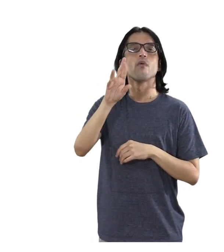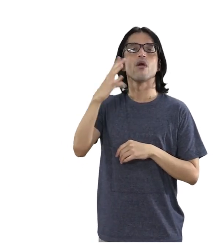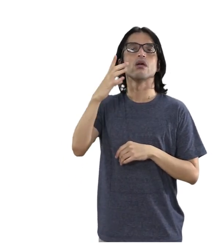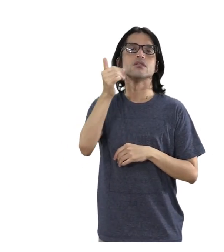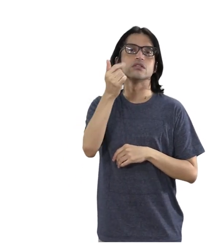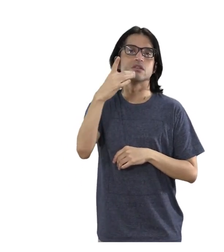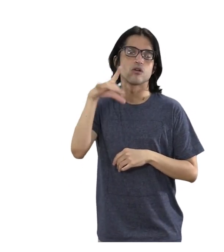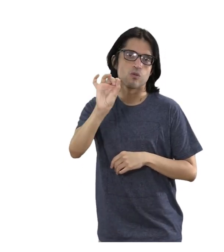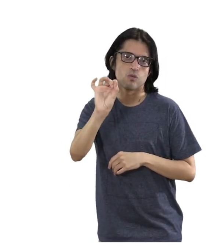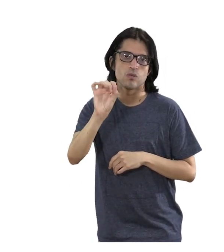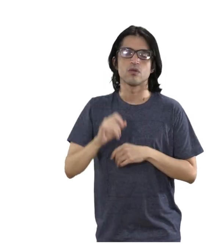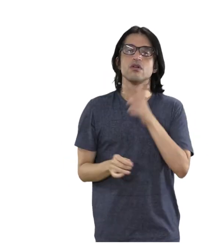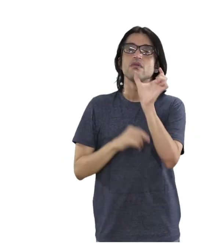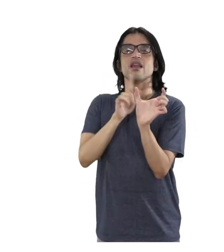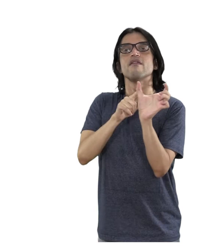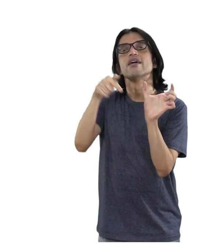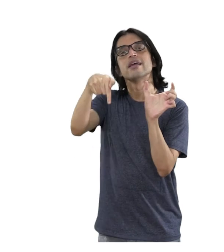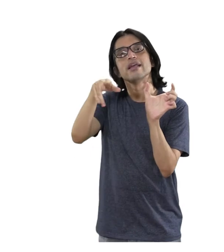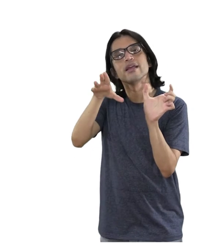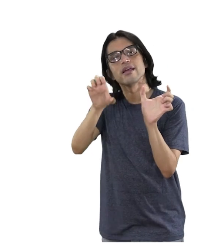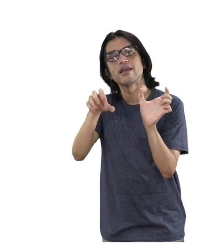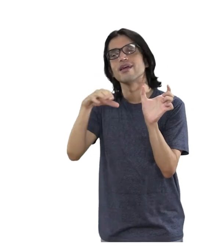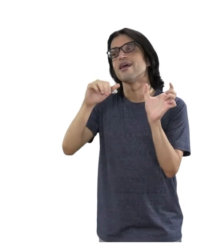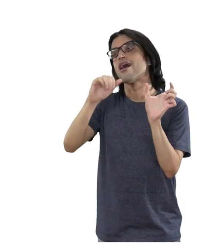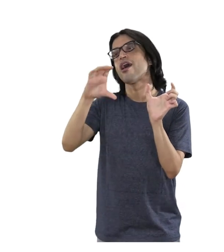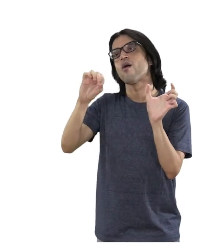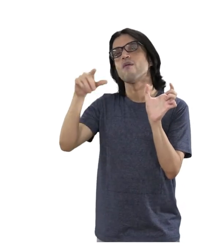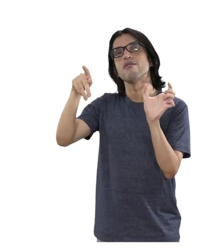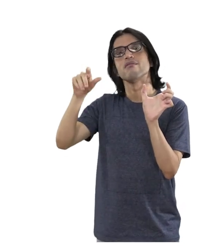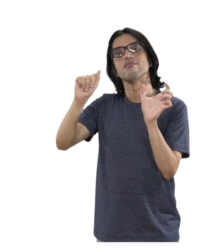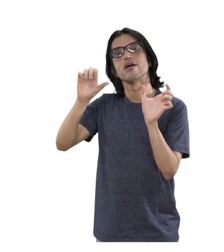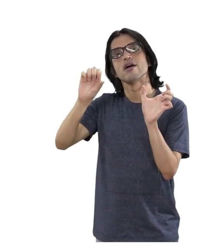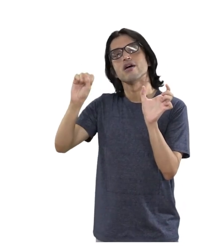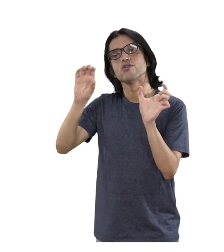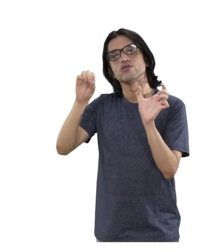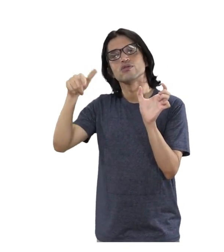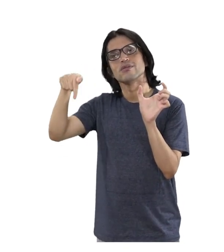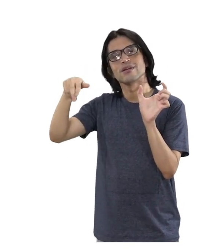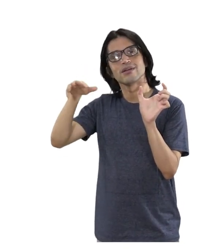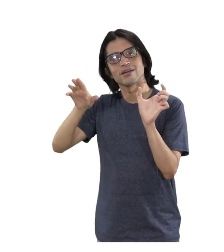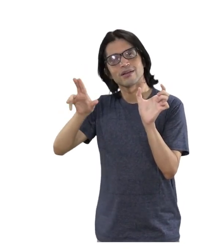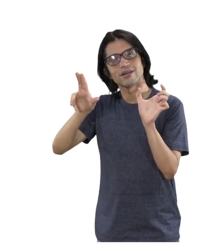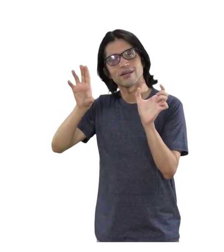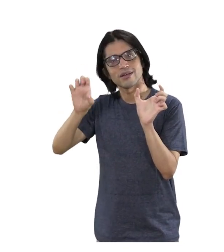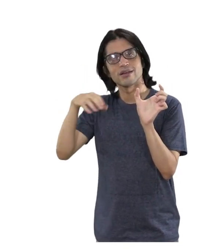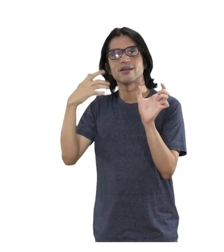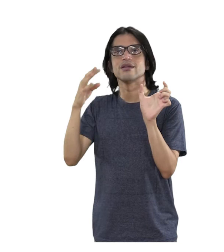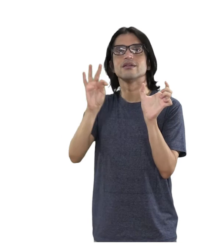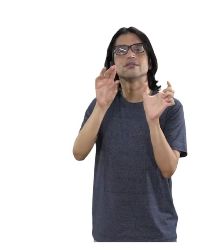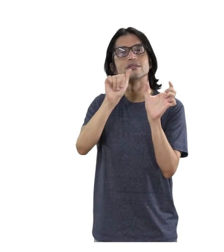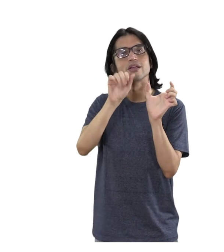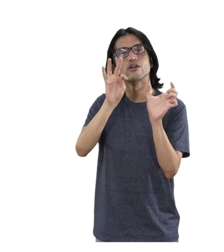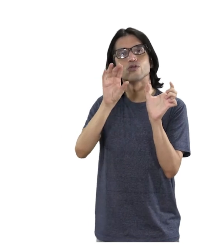elas: que, à medida que, ao passo que, tanto mais,